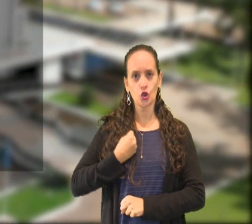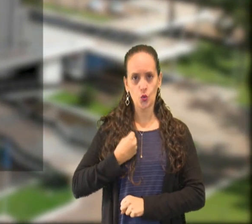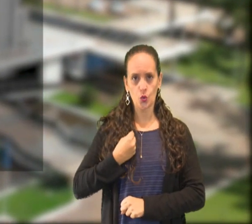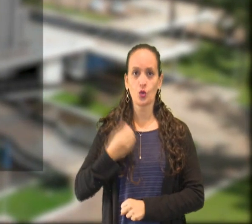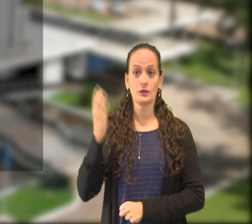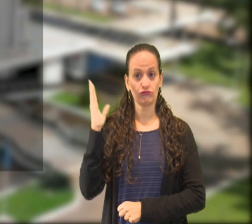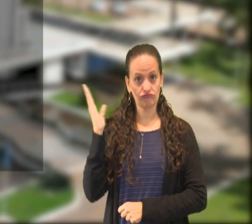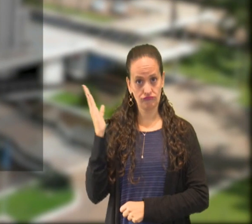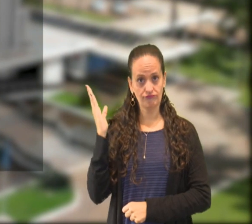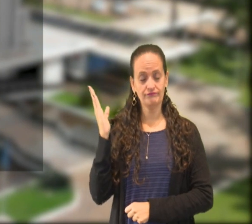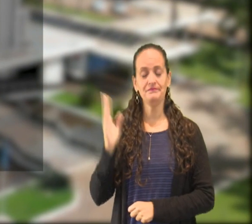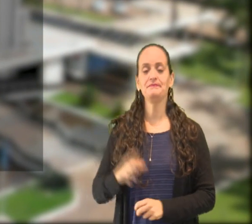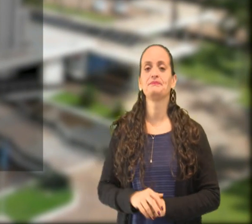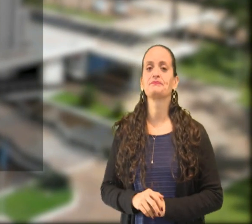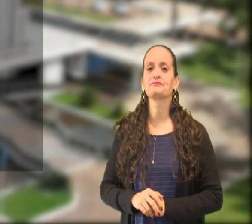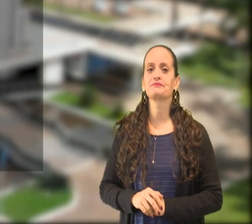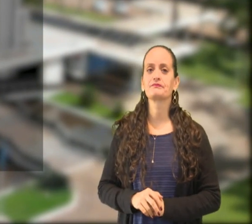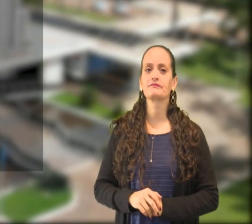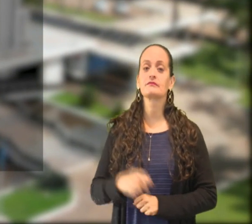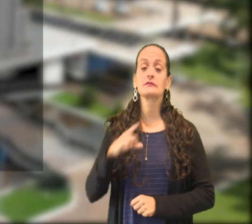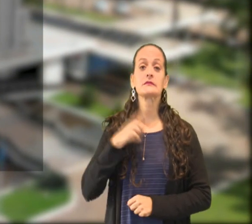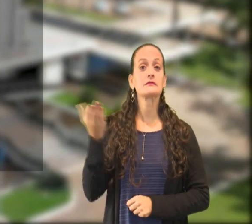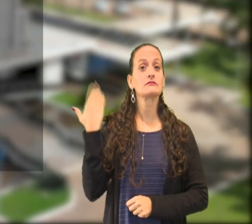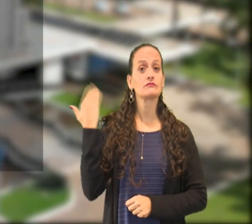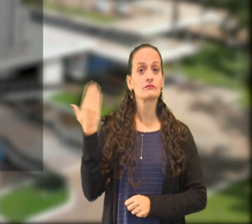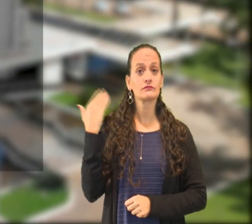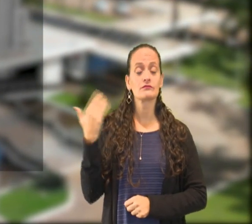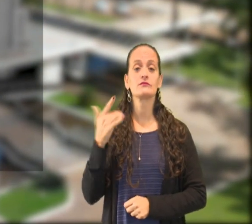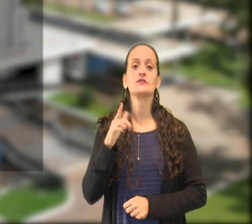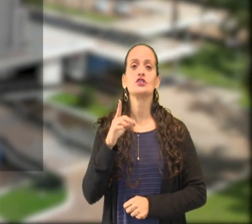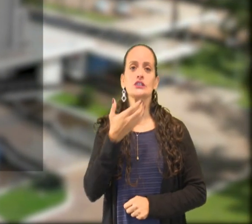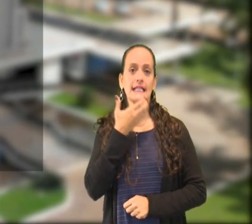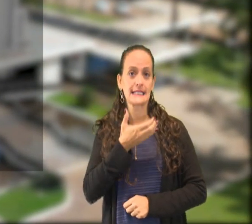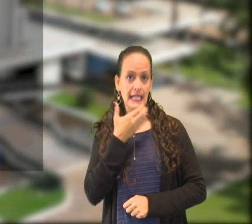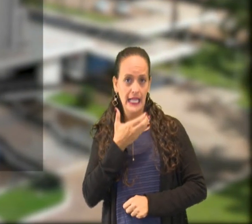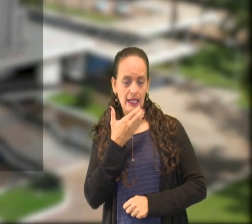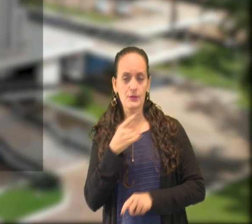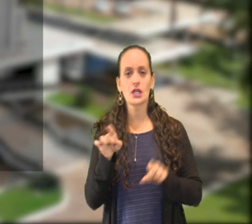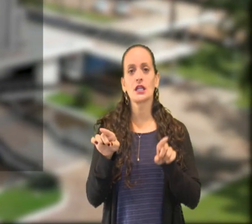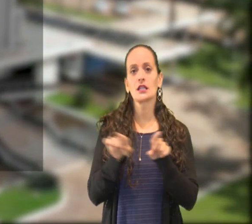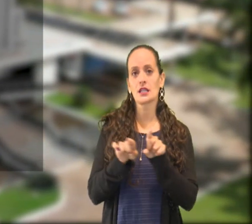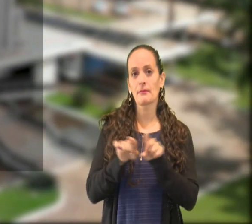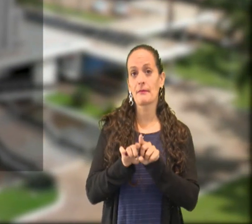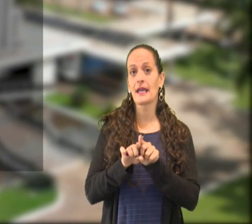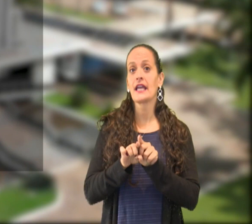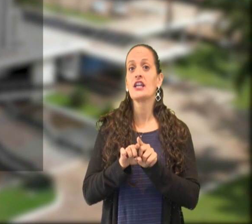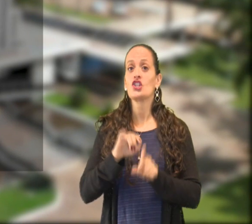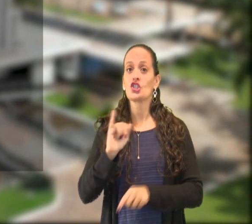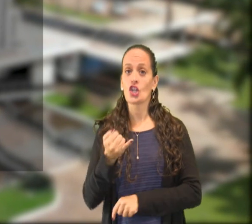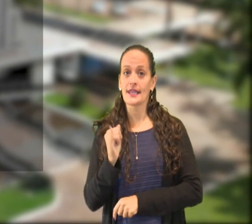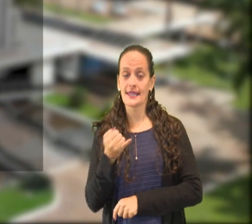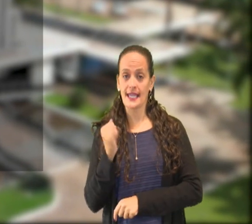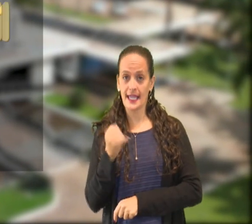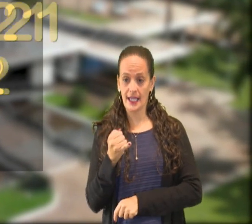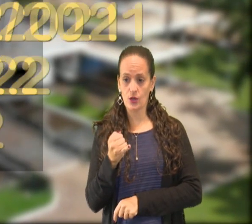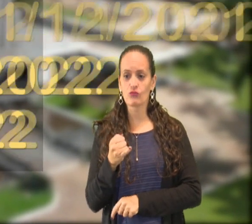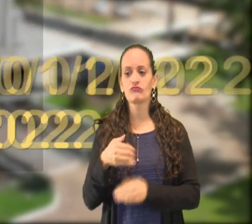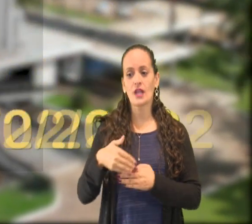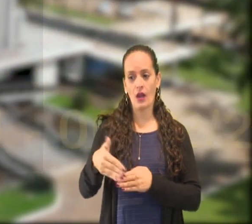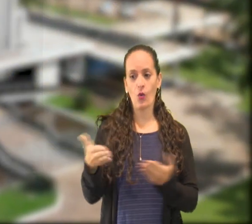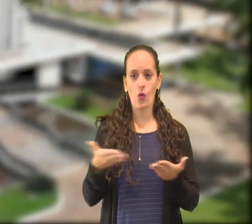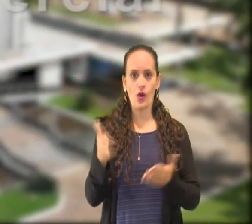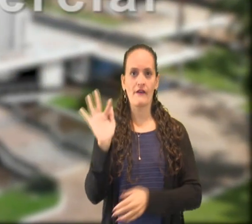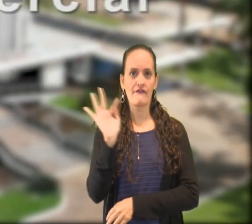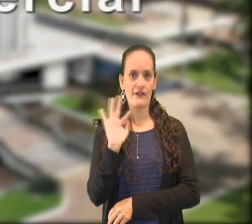a 1051, realizadas em 12 e 21 de dezembro, 30 de janeiro e 6 de fevereiro,